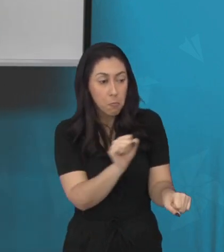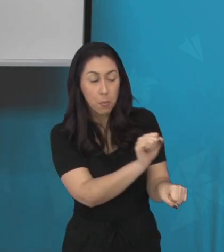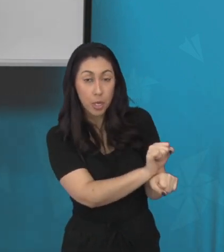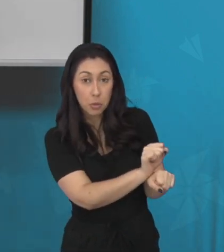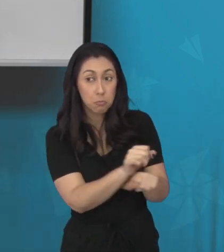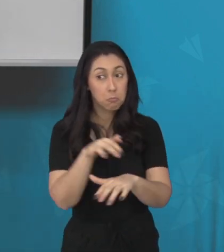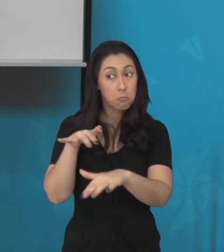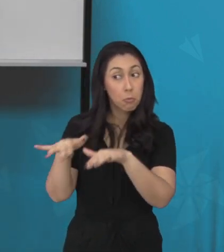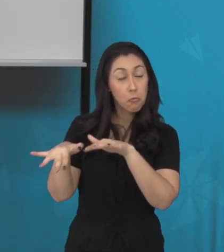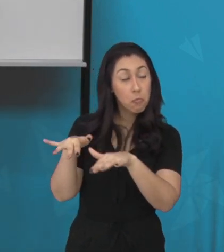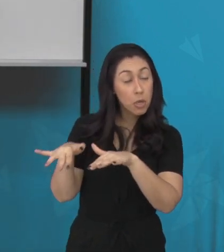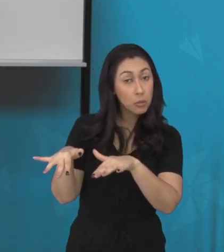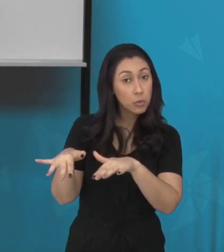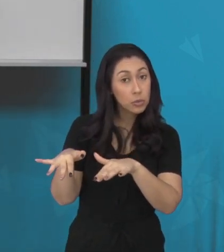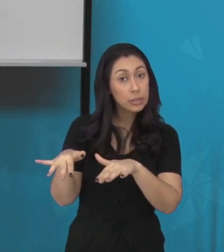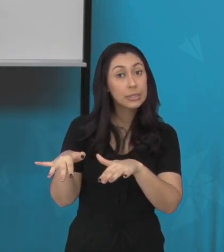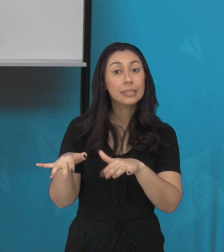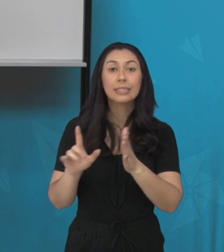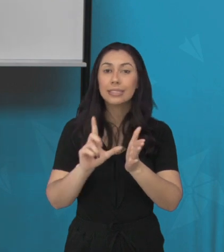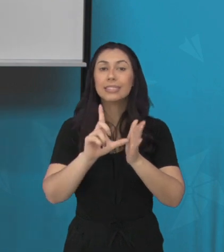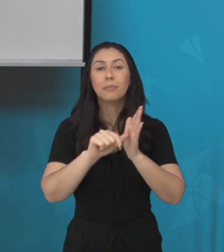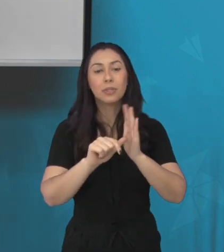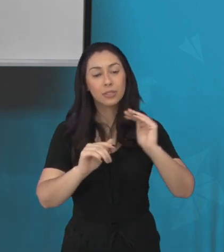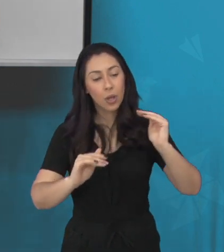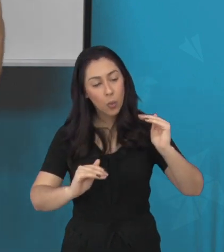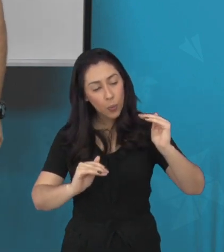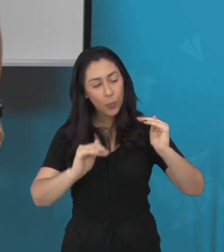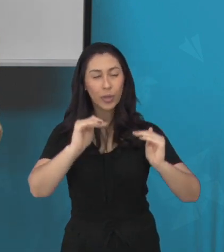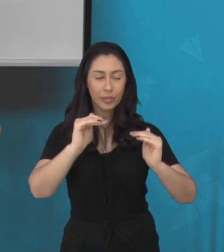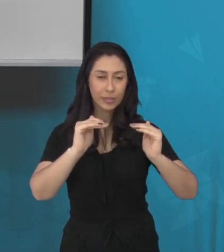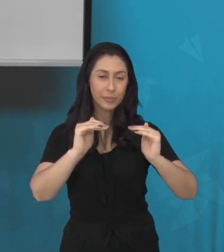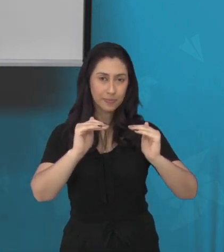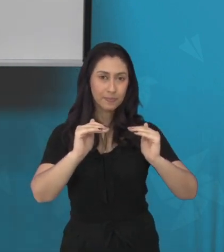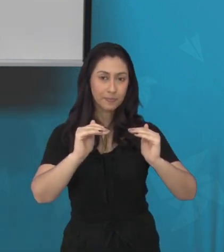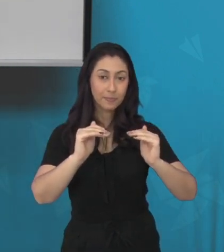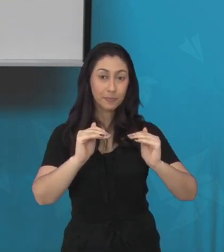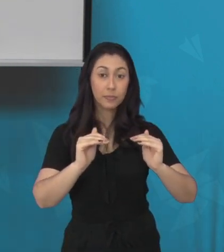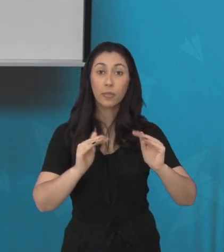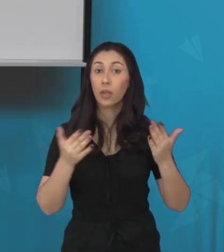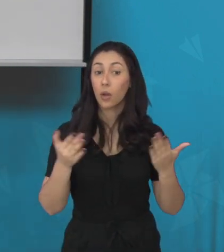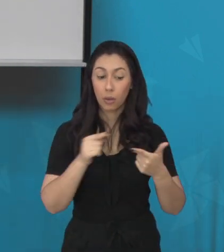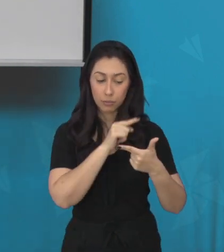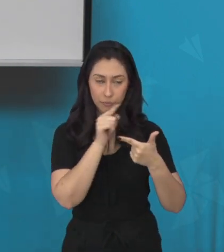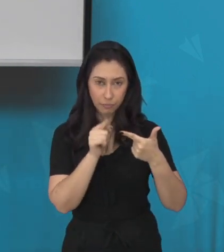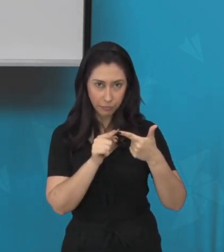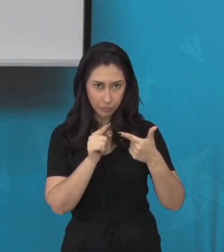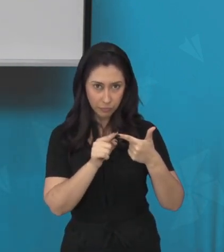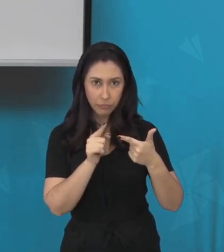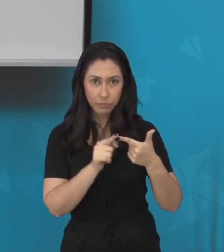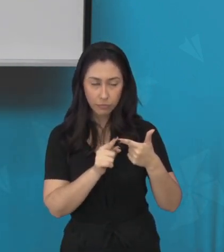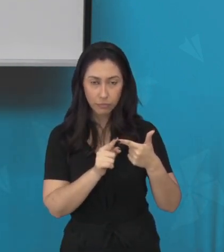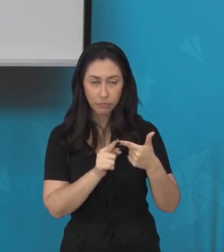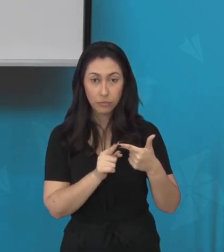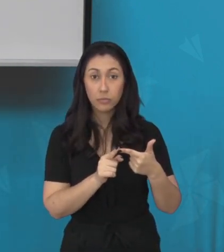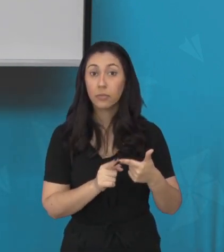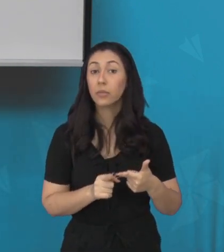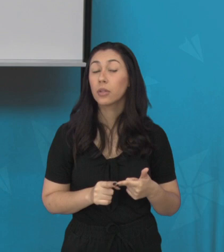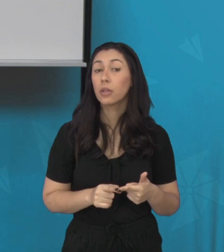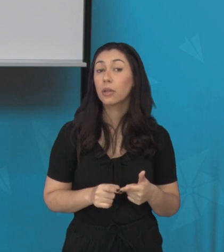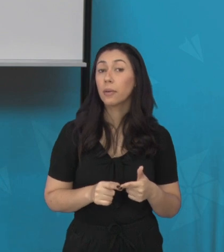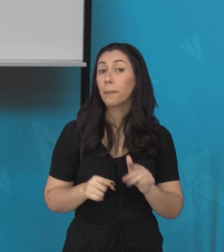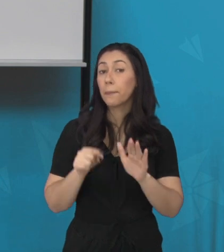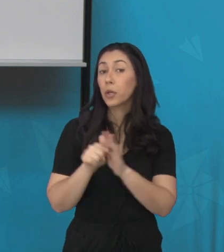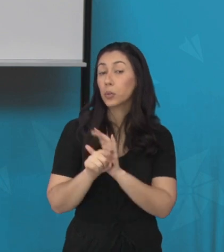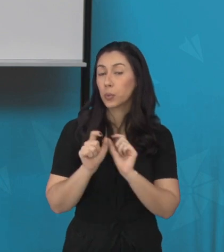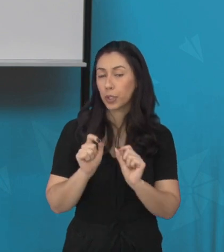não, e aí, conceitualmente, nós igualamos essas duas forças, tá bom? Item B. No item B, a questão